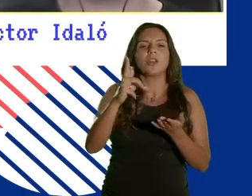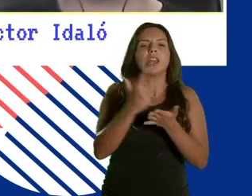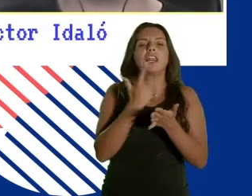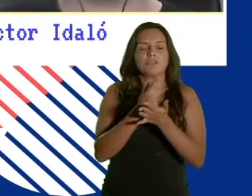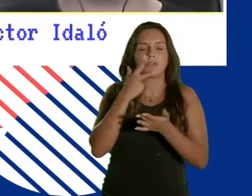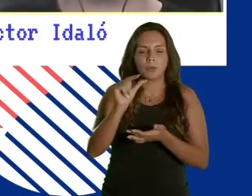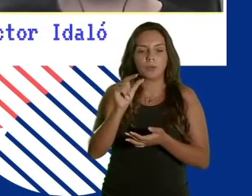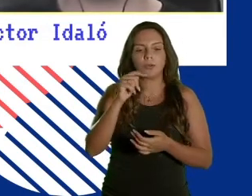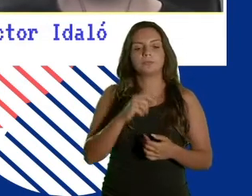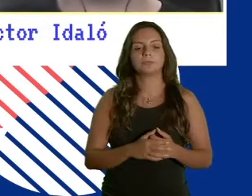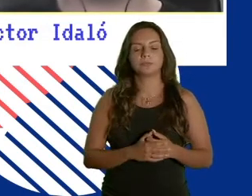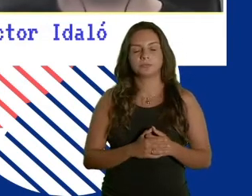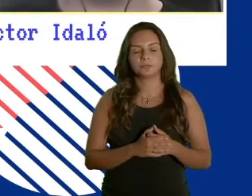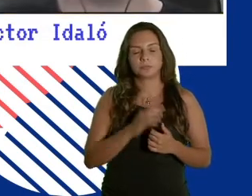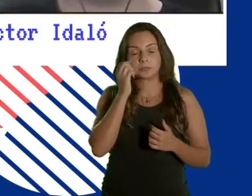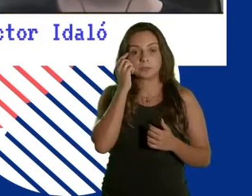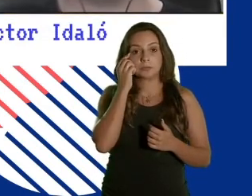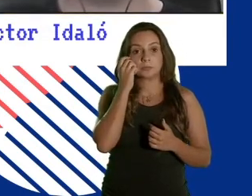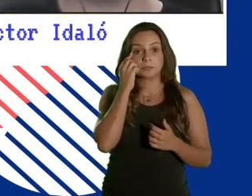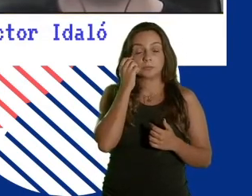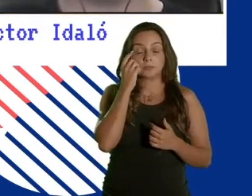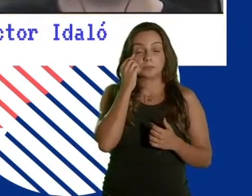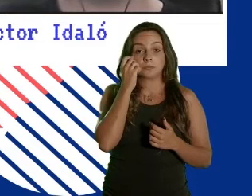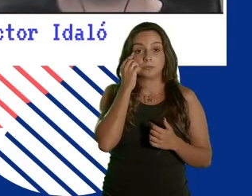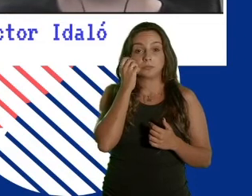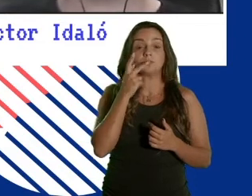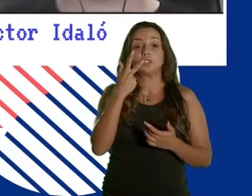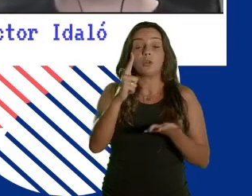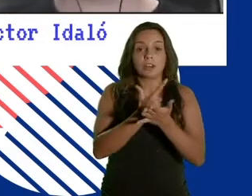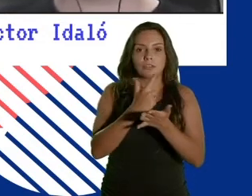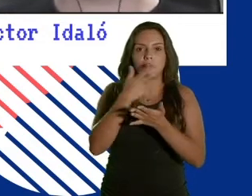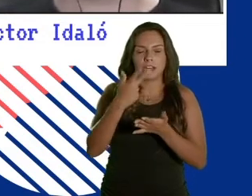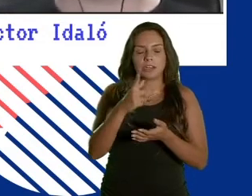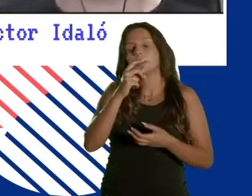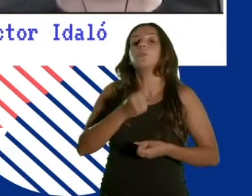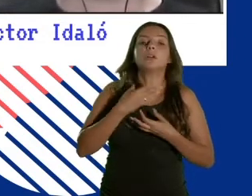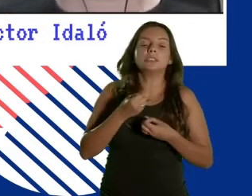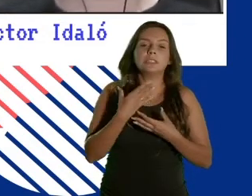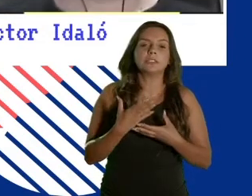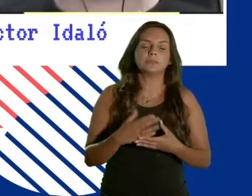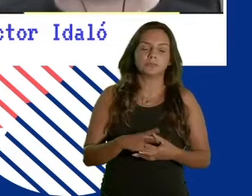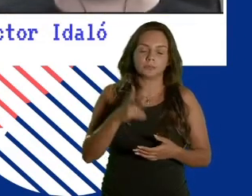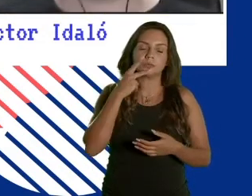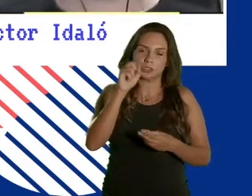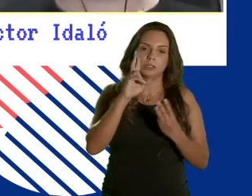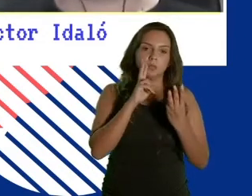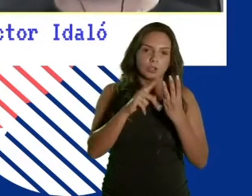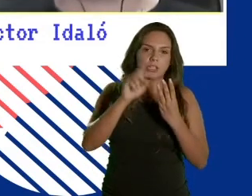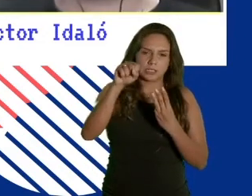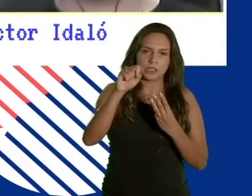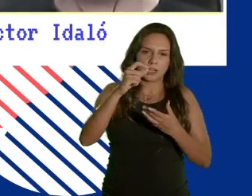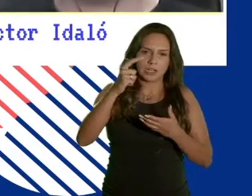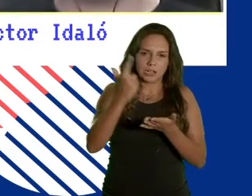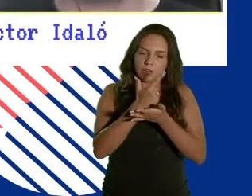Me fale um pouco sobre o seu livro, por favor. Oi? Me fale um pouco sobre o livro, Vox Dulcis. É um livro de poesias, poemas. Isso, é um livro